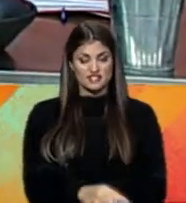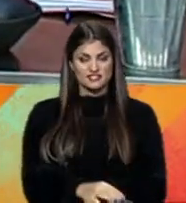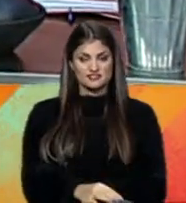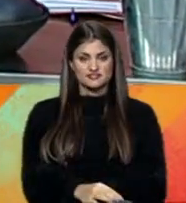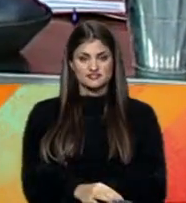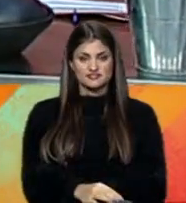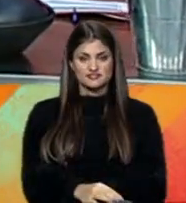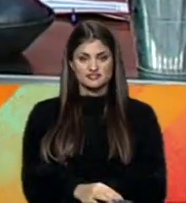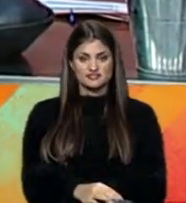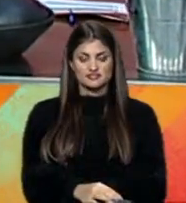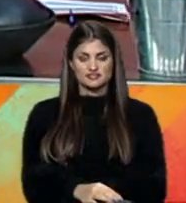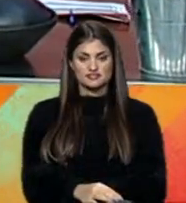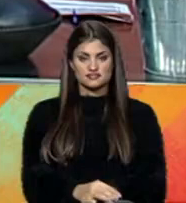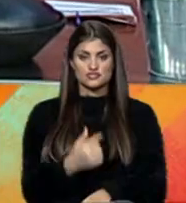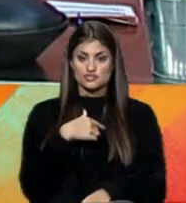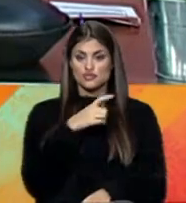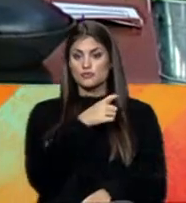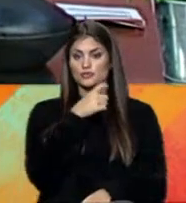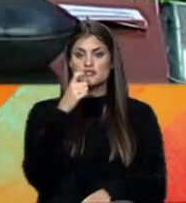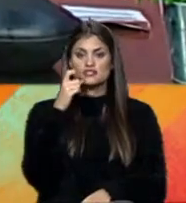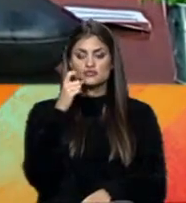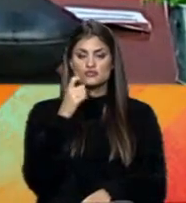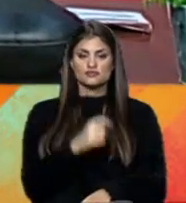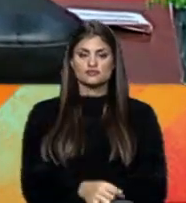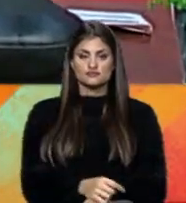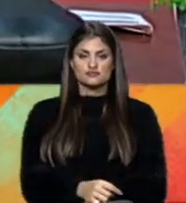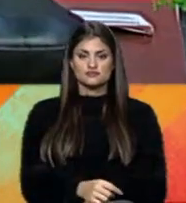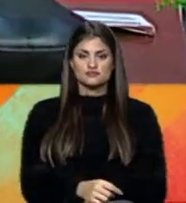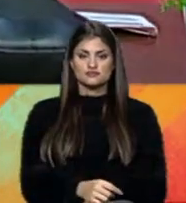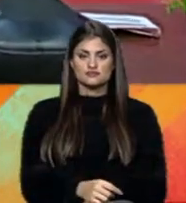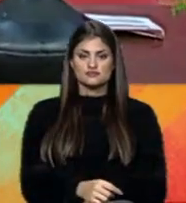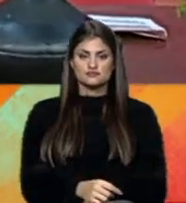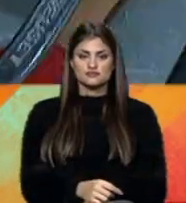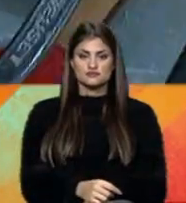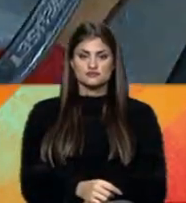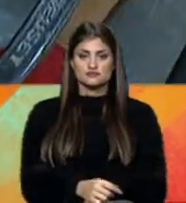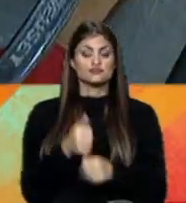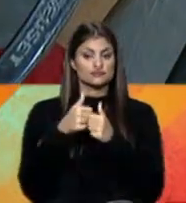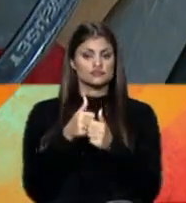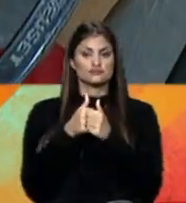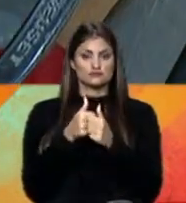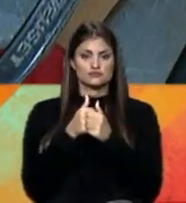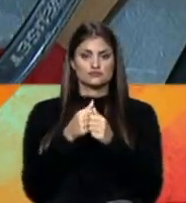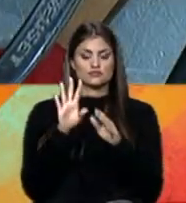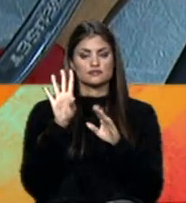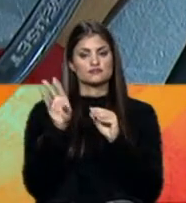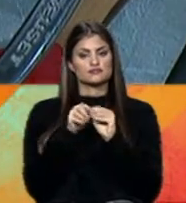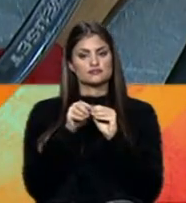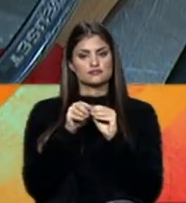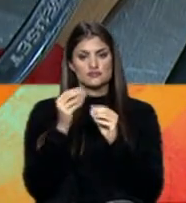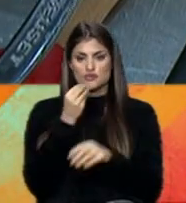E te faço uma jura que te leva à sacristia. Tem estado a acompanhar a receita. Estamos a incluir os